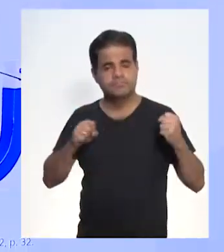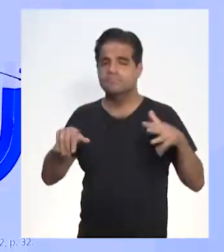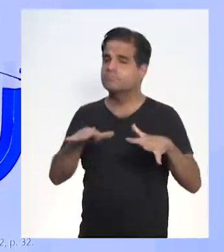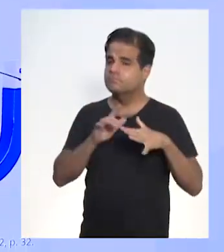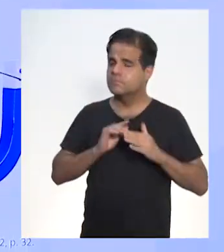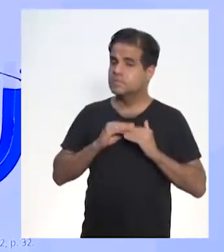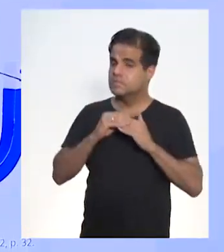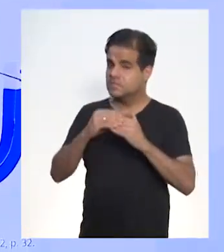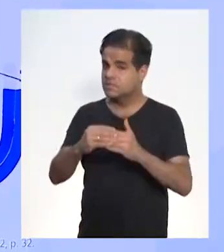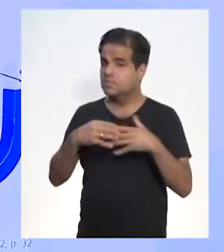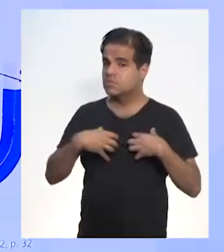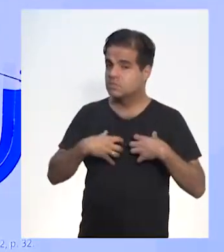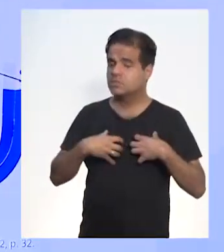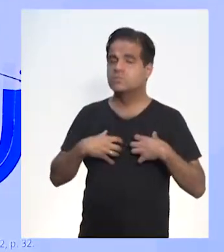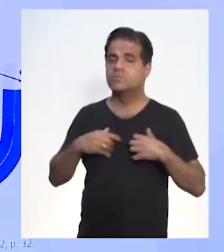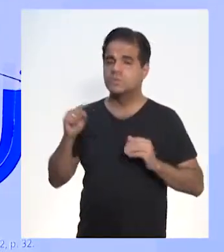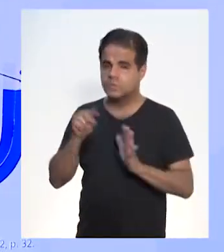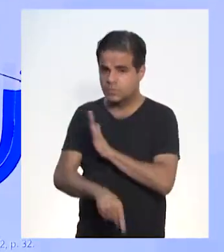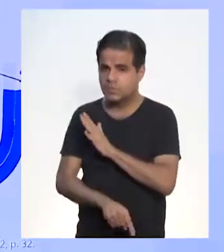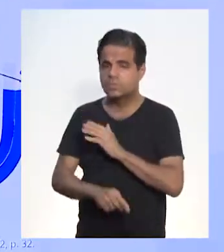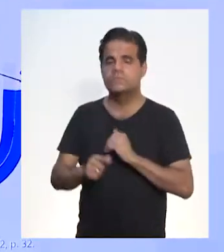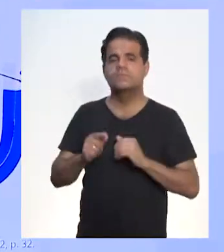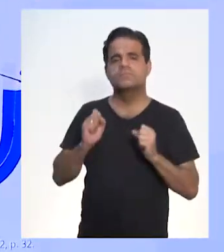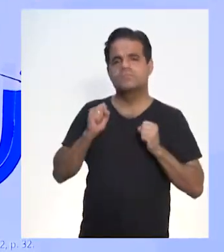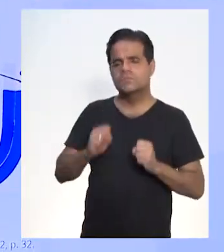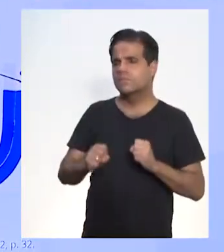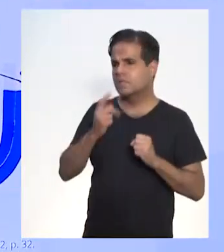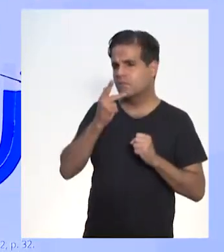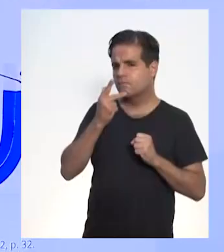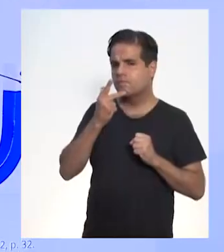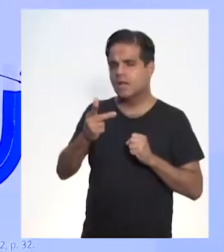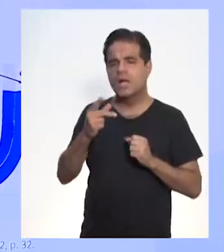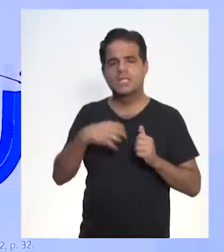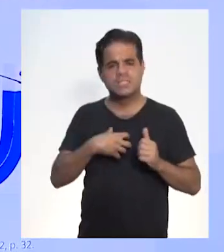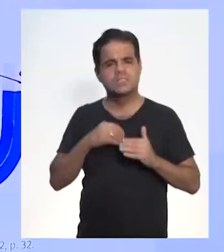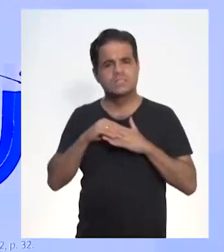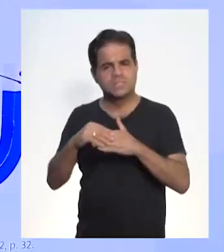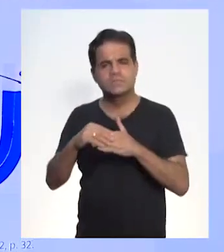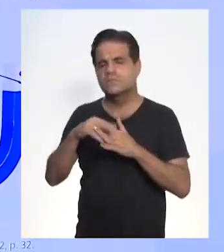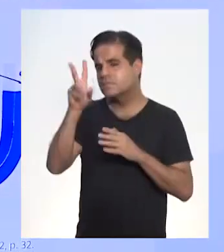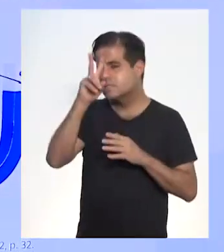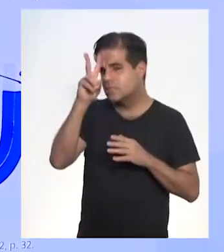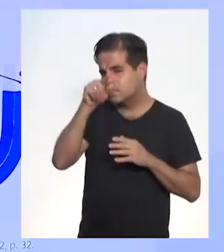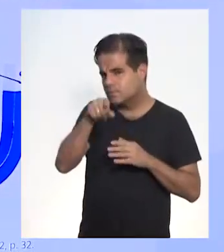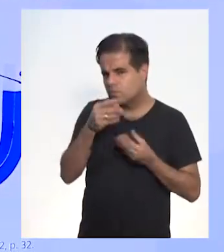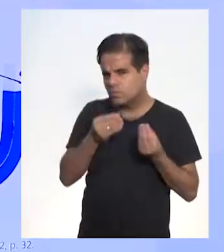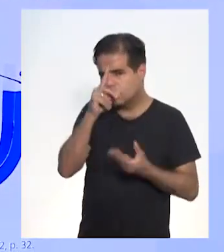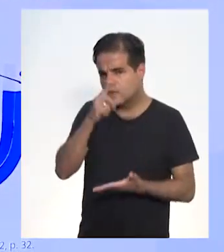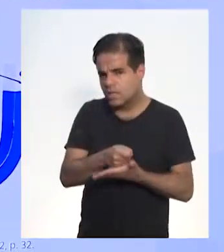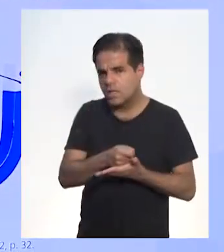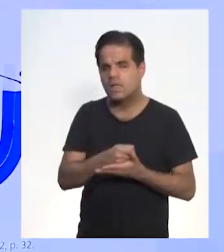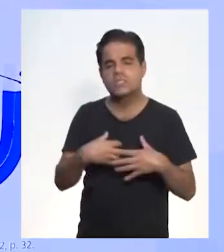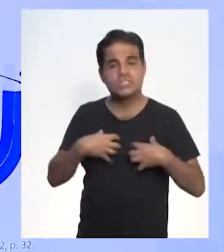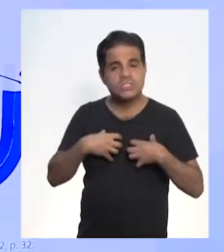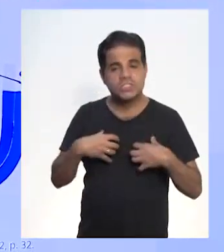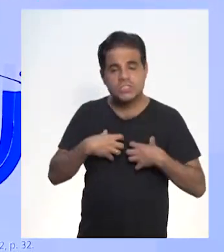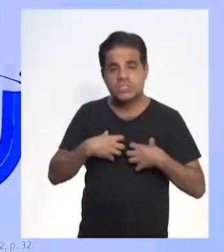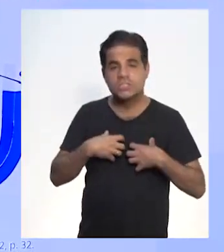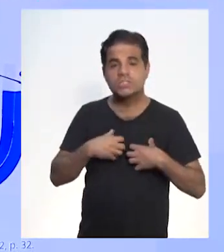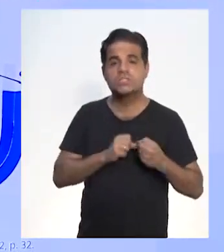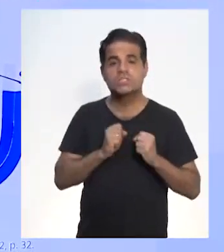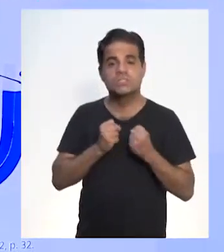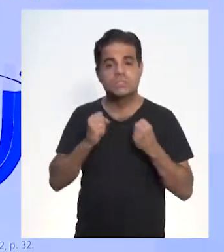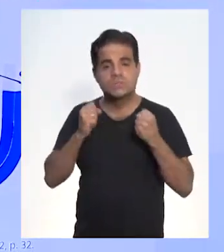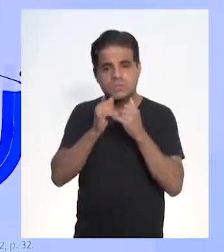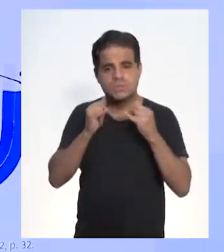tem direção, sentido e intensidade, né? Vamos falar da direção e sentido? Você lembra como determinar a direção e o sentido da